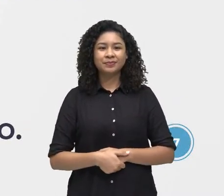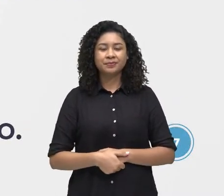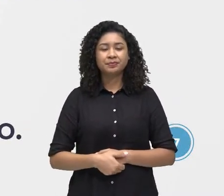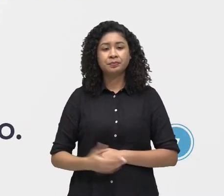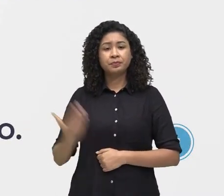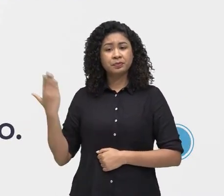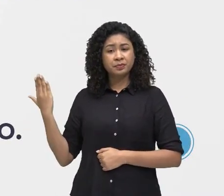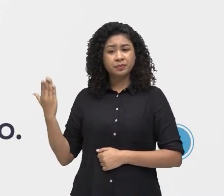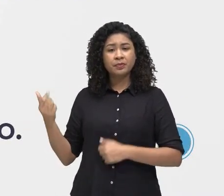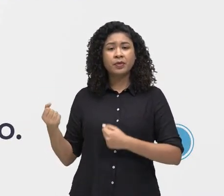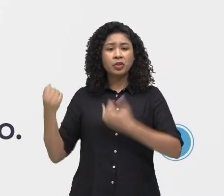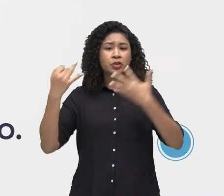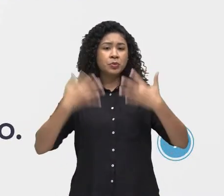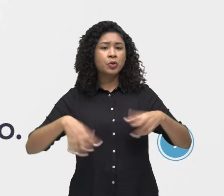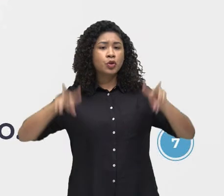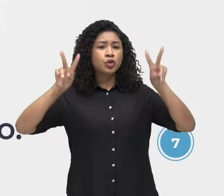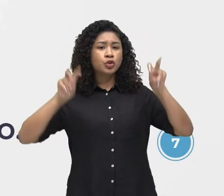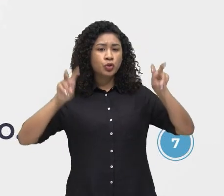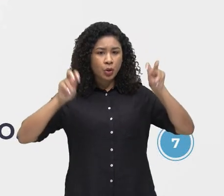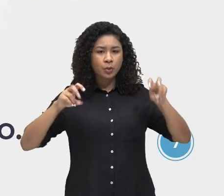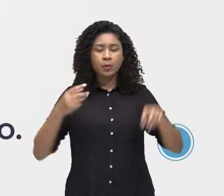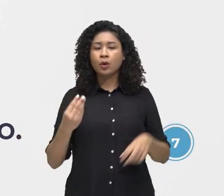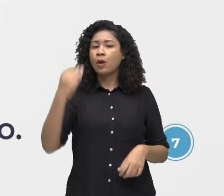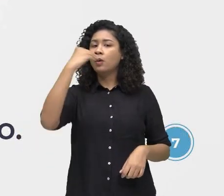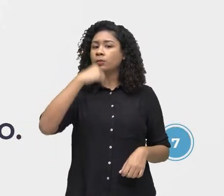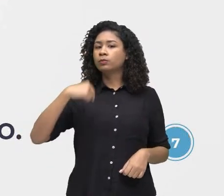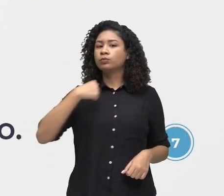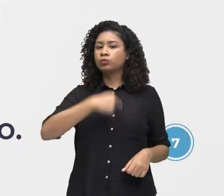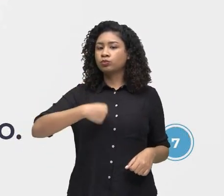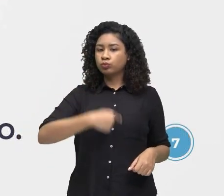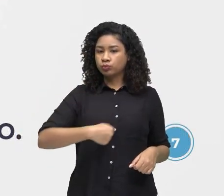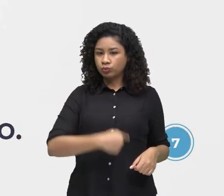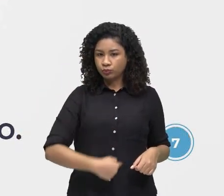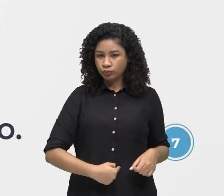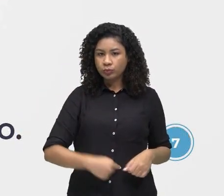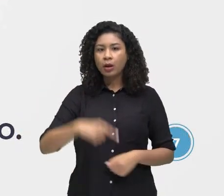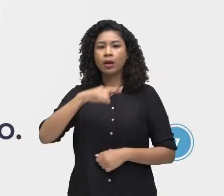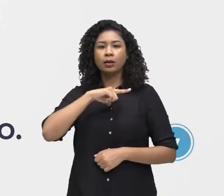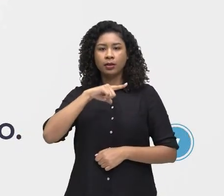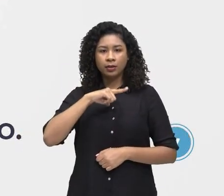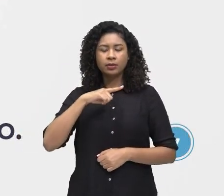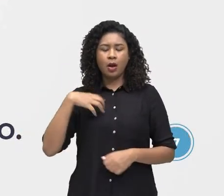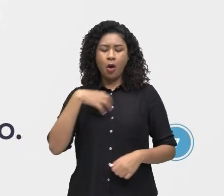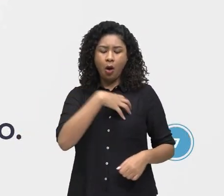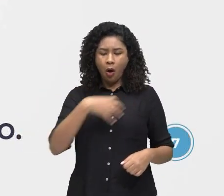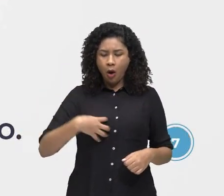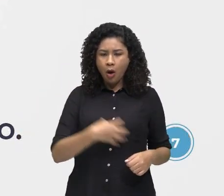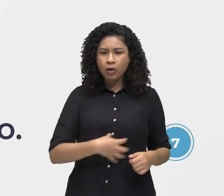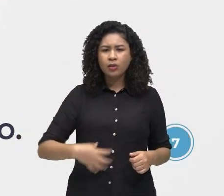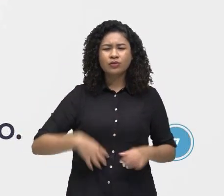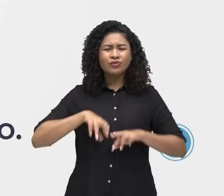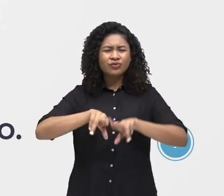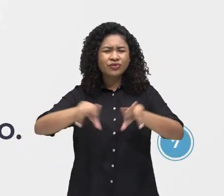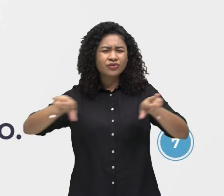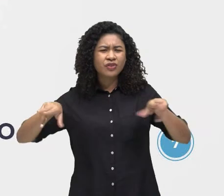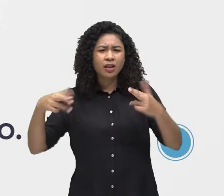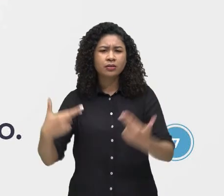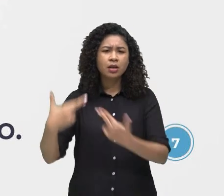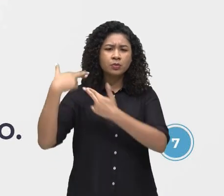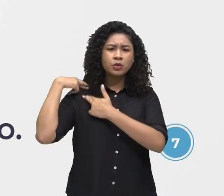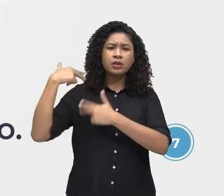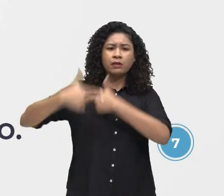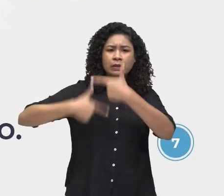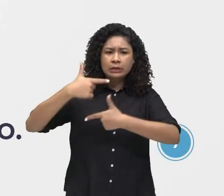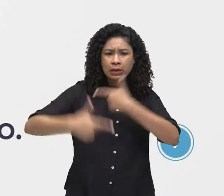falando ali ainda, né, sobre o sistema digestório, óbvio, que ele é formado por diversos órgãos que atuam juntos para conseguir retirar